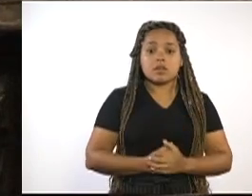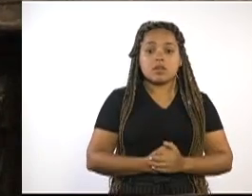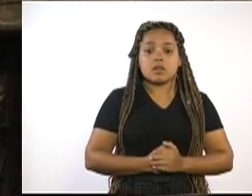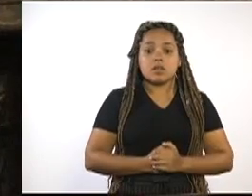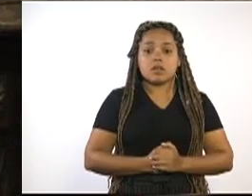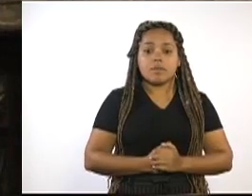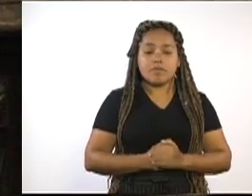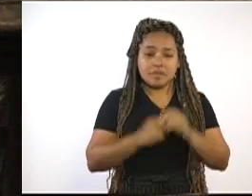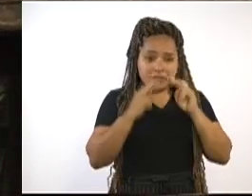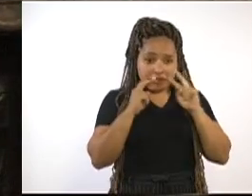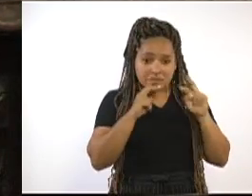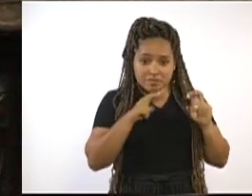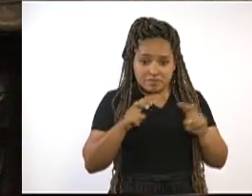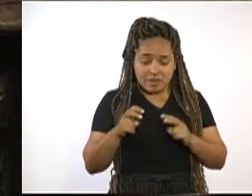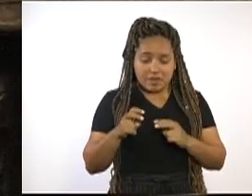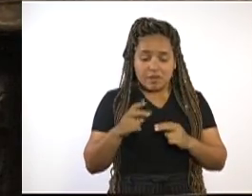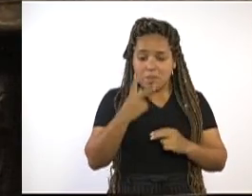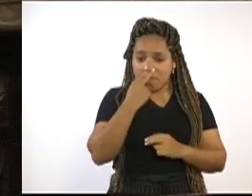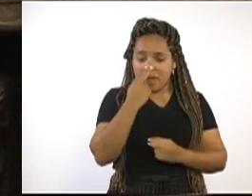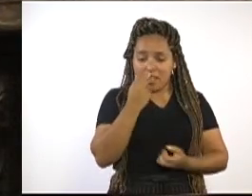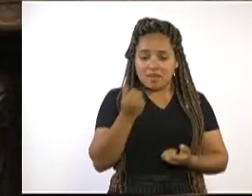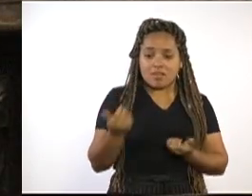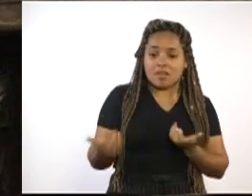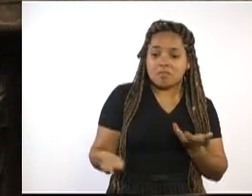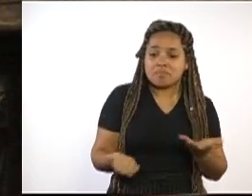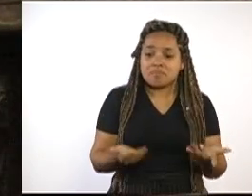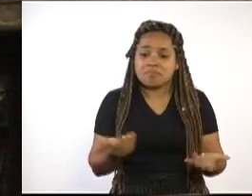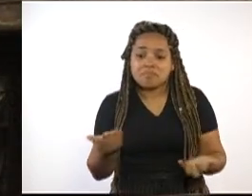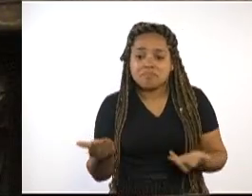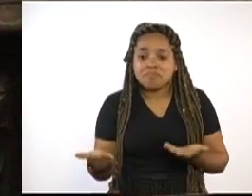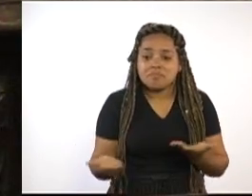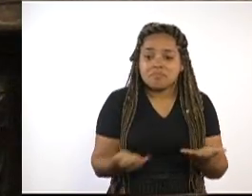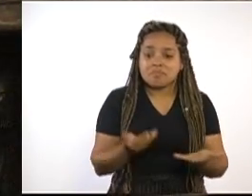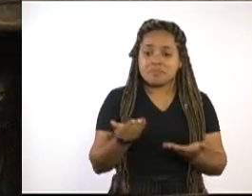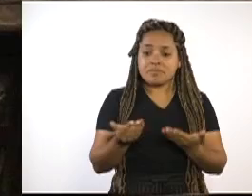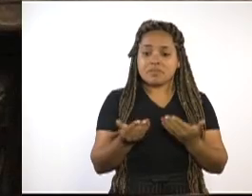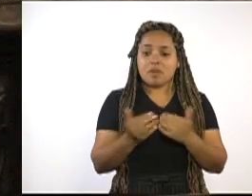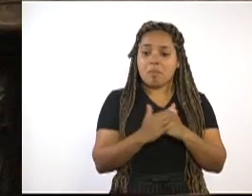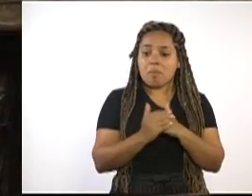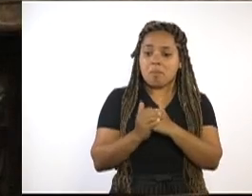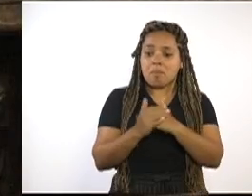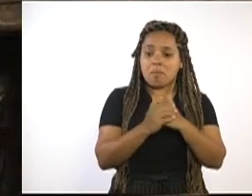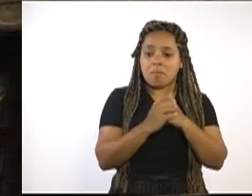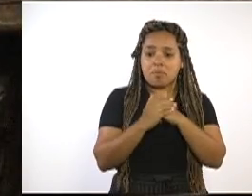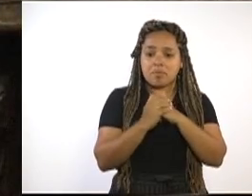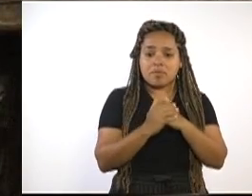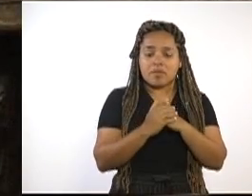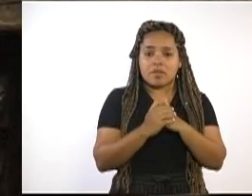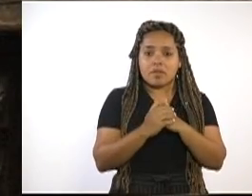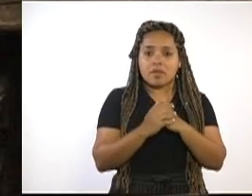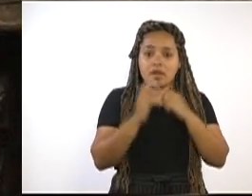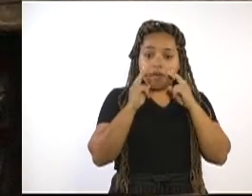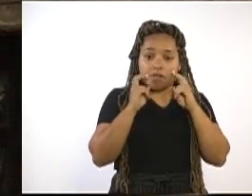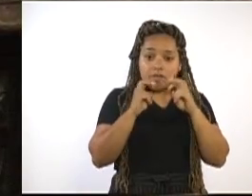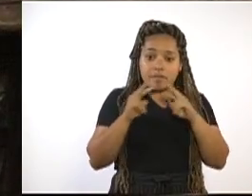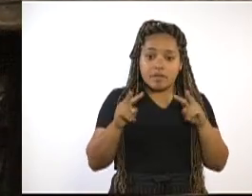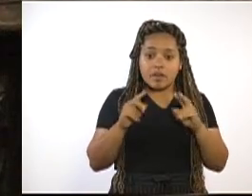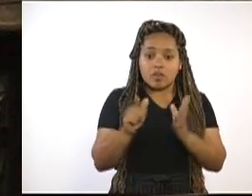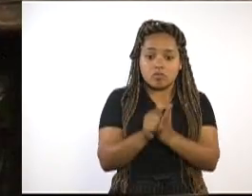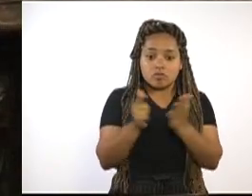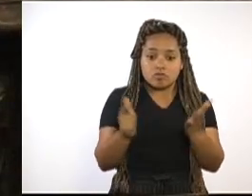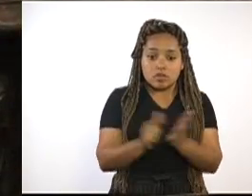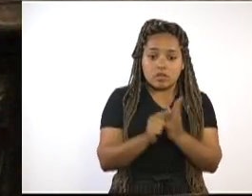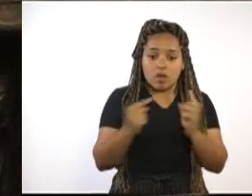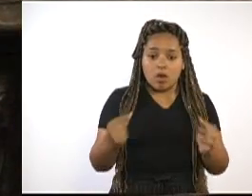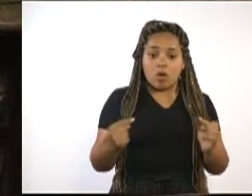pão de ló. Eles eram os queridinhos dessa imprensa, de determinados grupos de